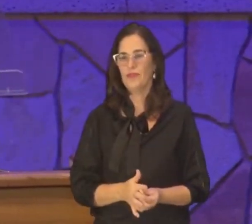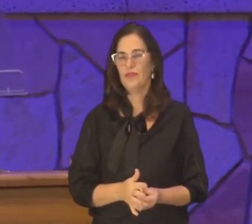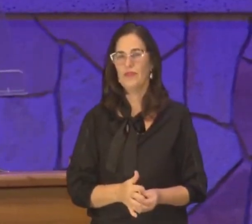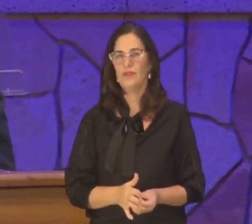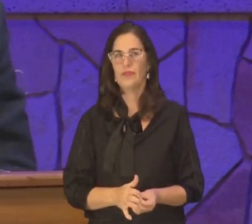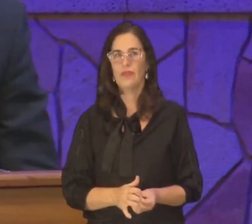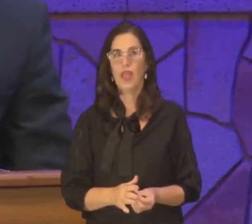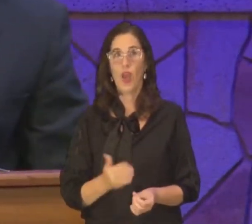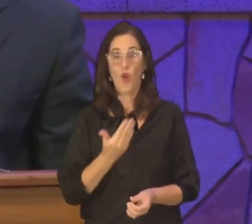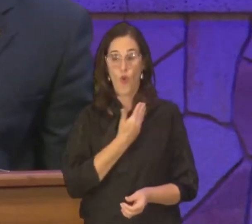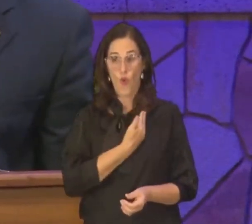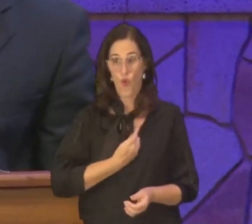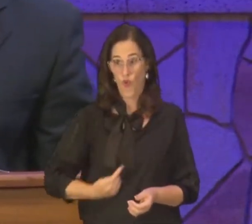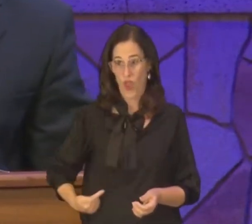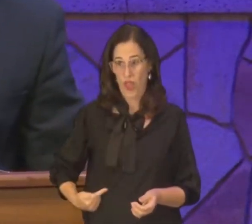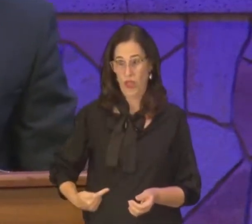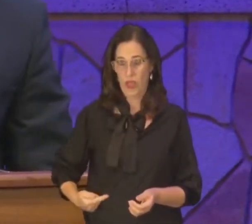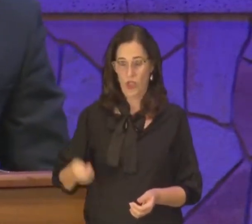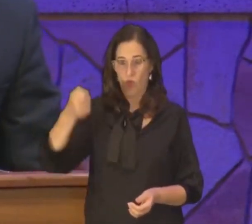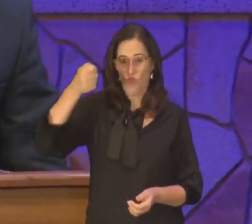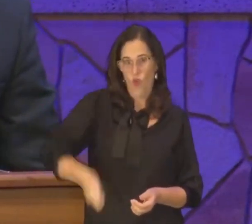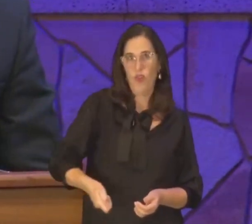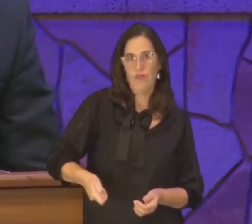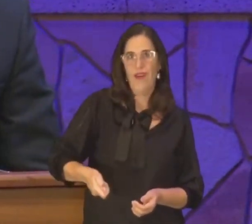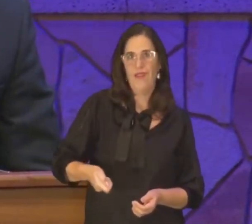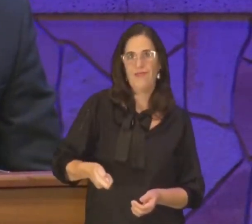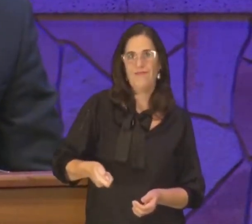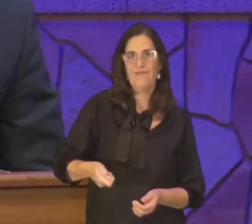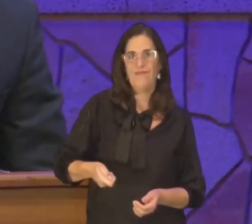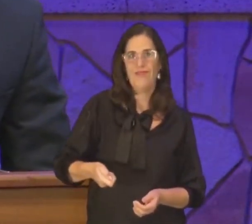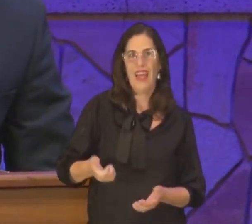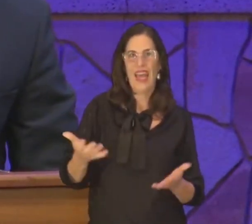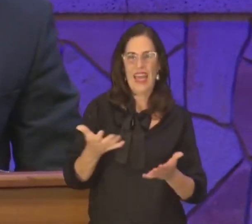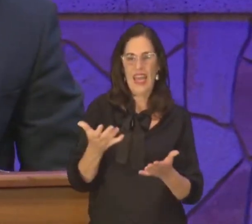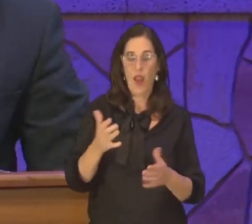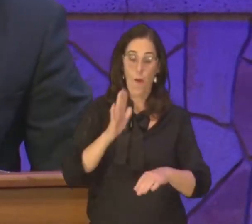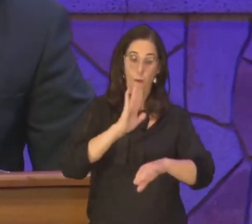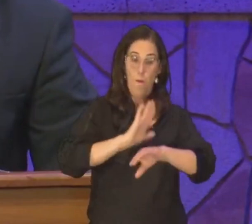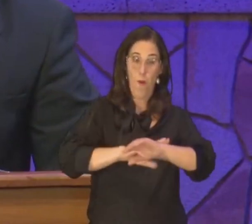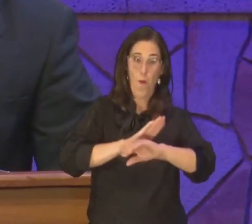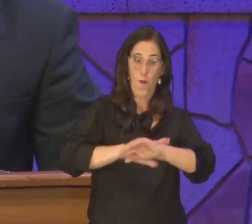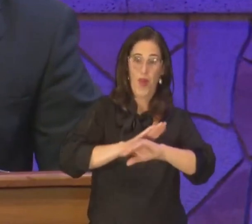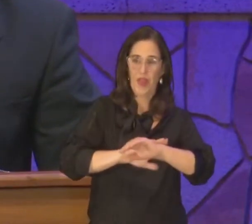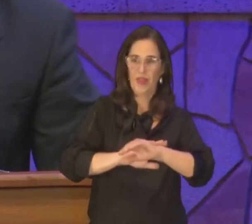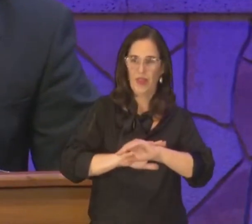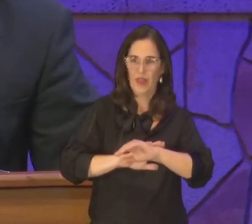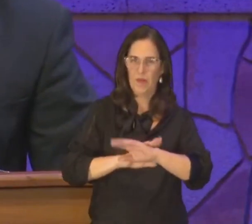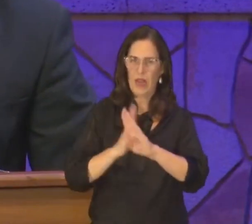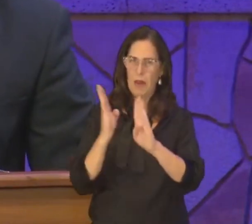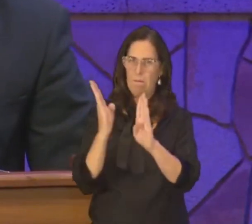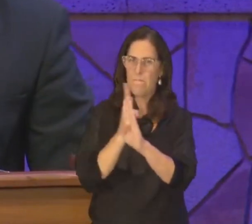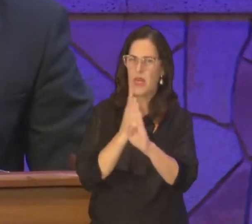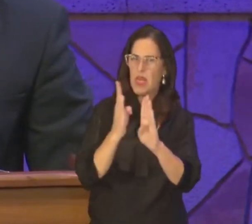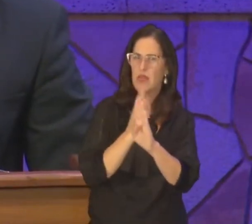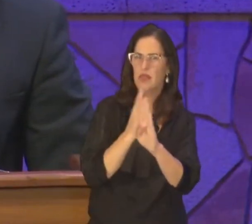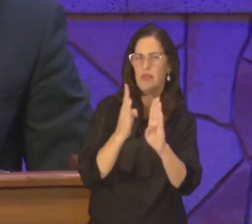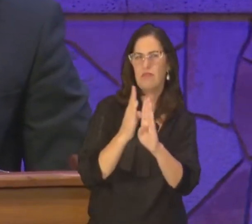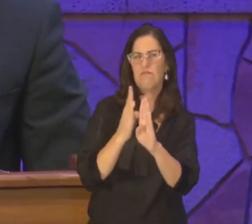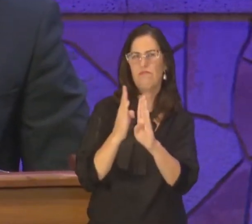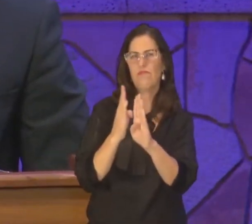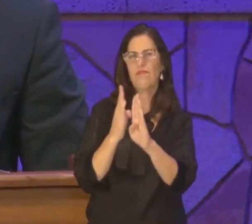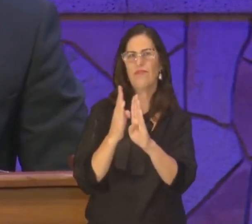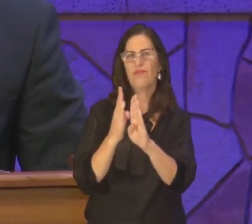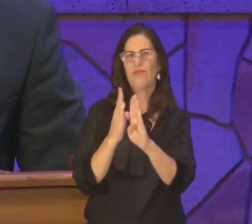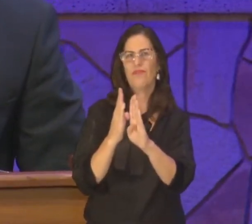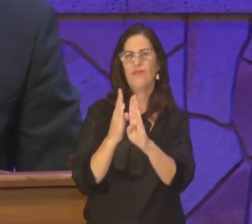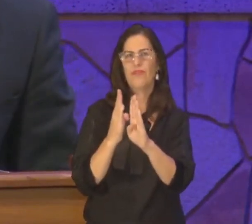Aqueles governantes e autoridades que estavam querendo um momento para perseguir